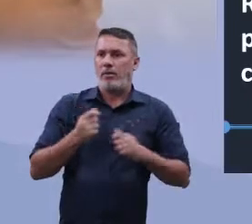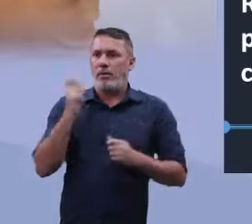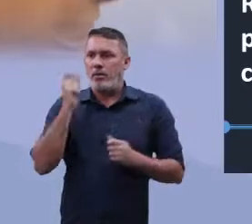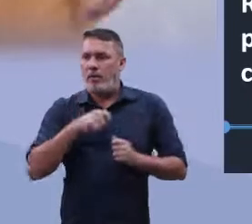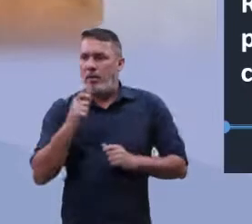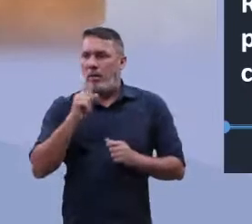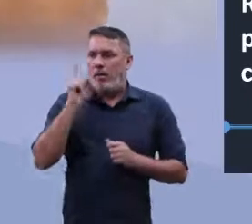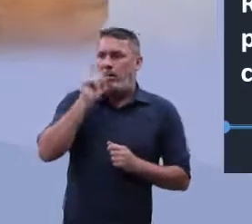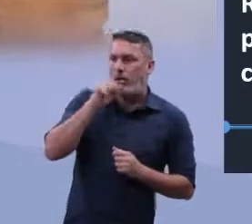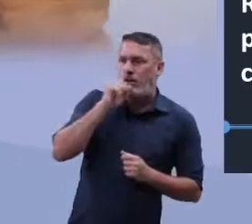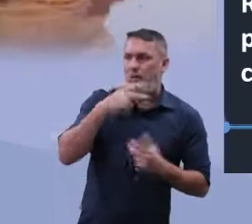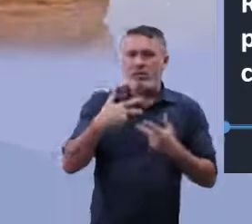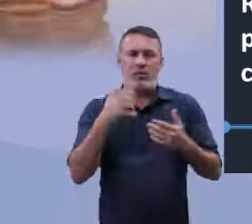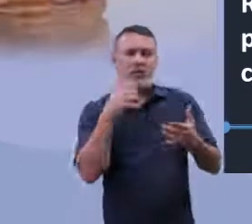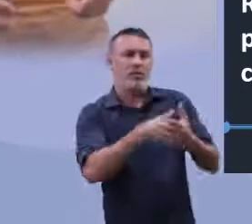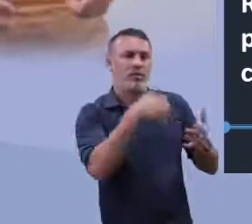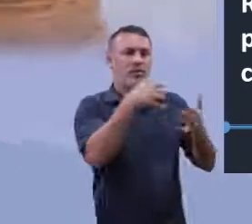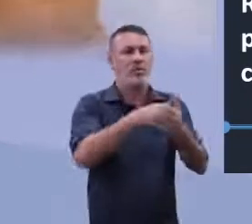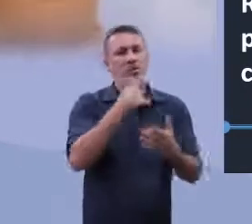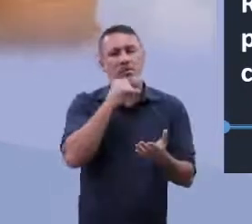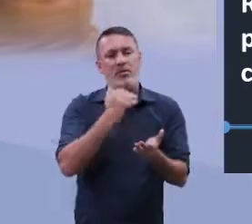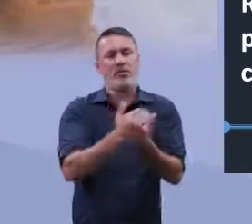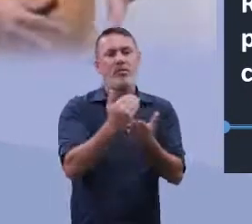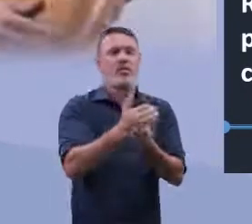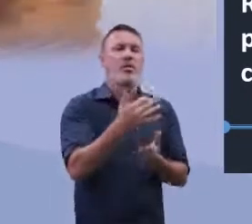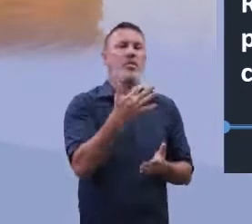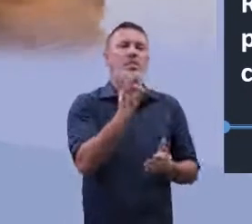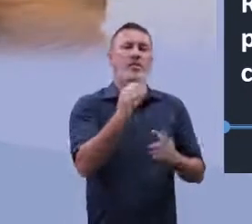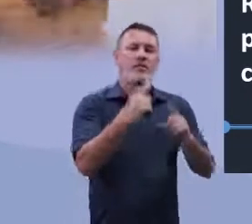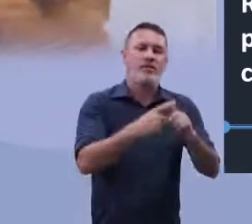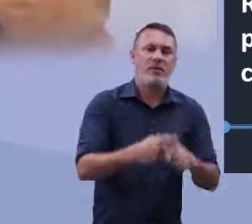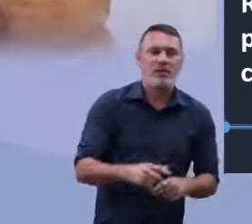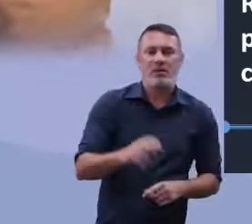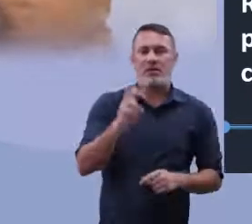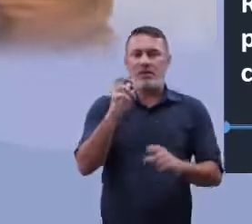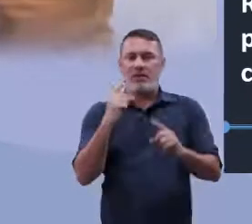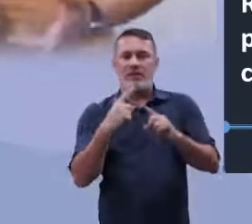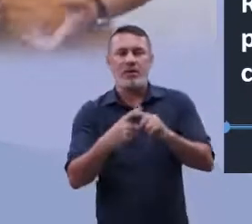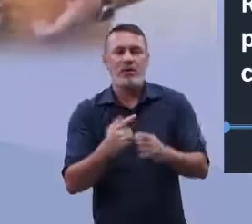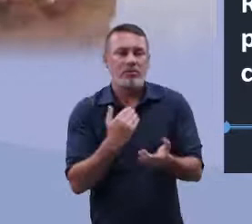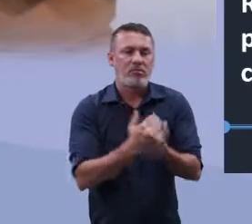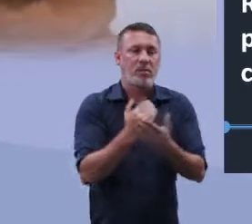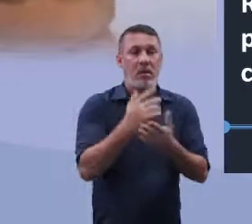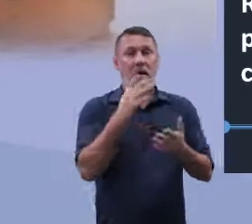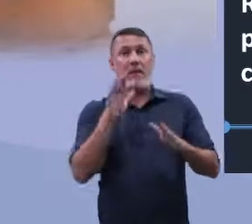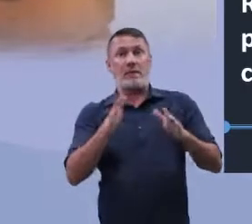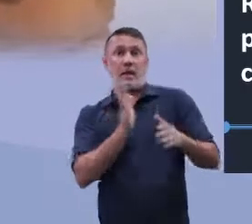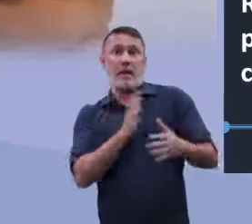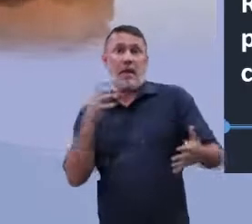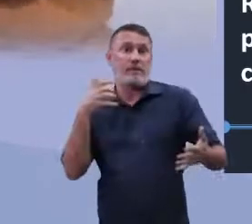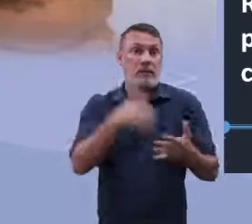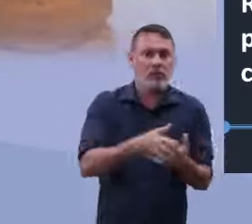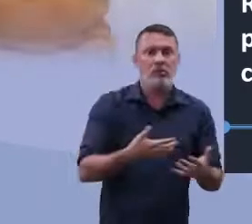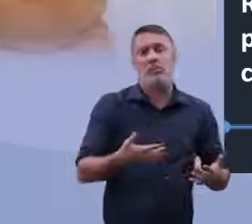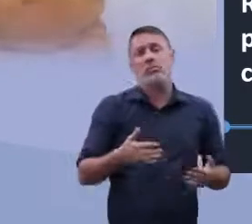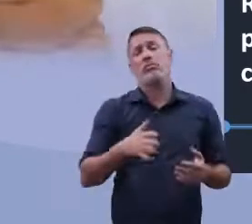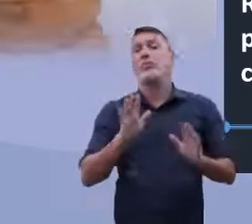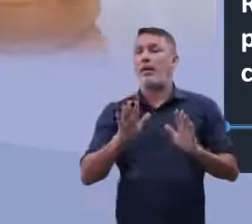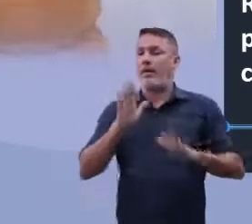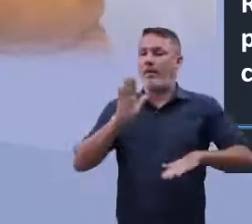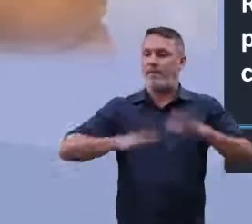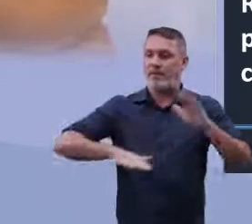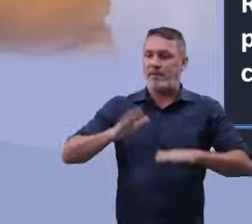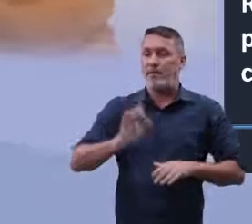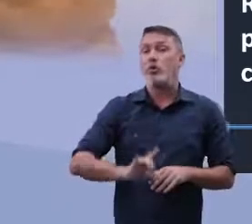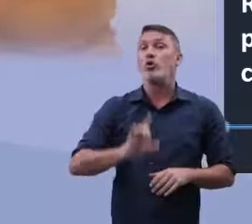o brasileiro conseguiu agora comprar, passa ali em 10 vezes, 5 vezes, ou compra à vista para vocês que são ricos,